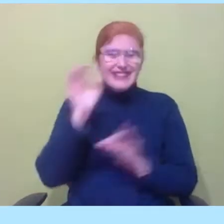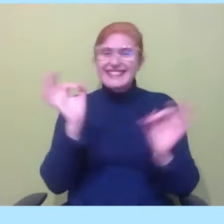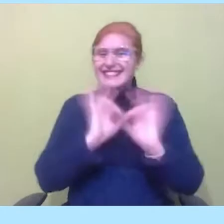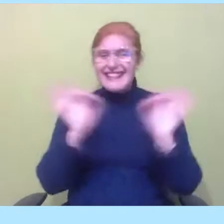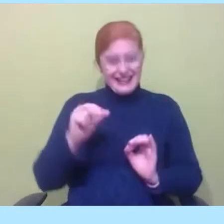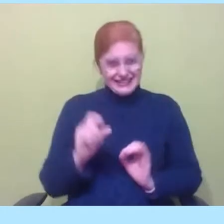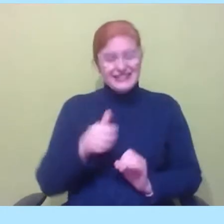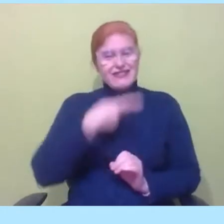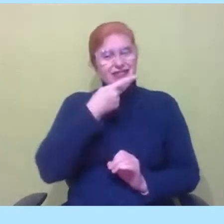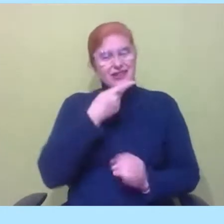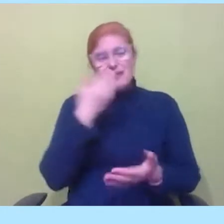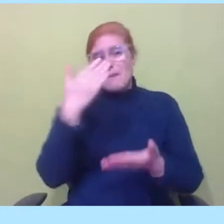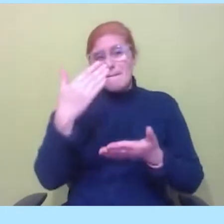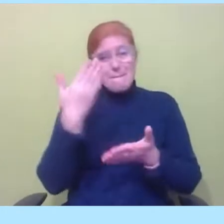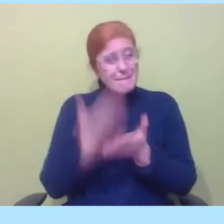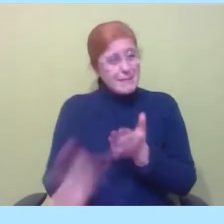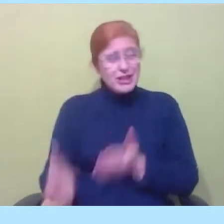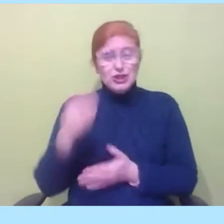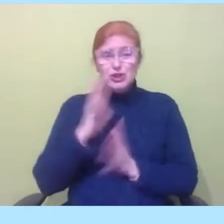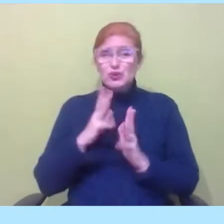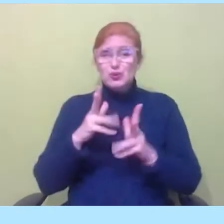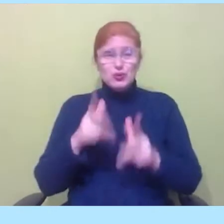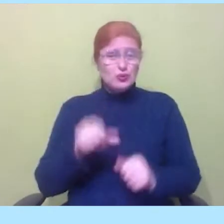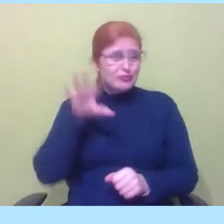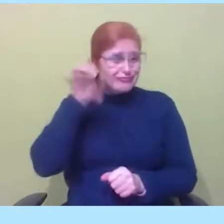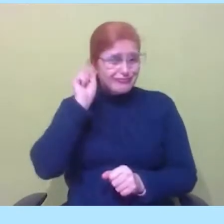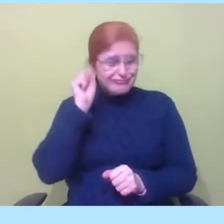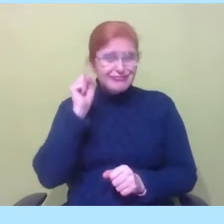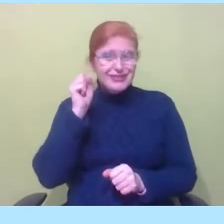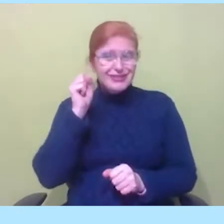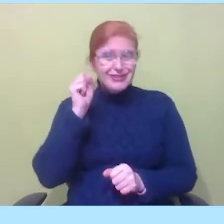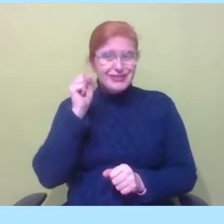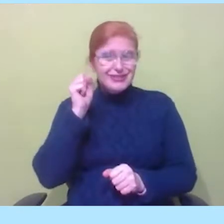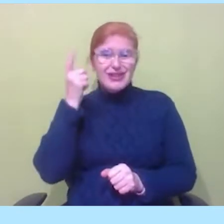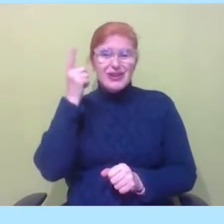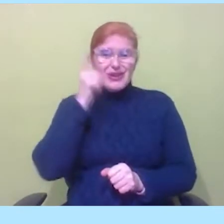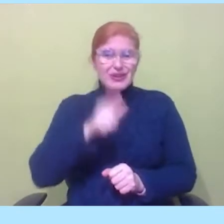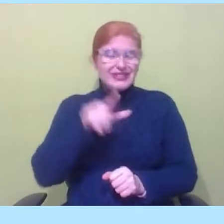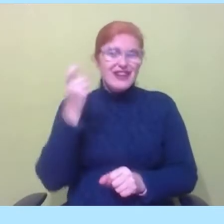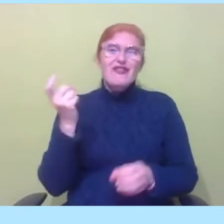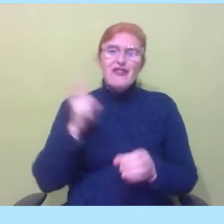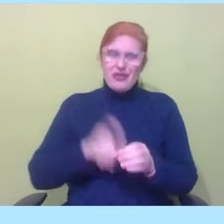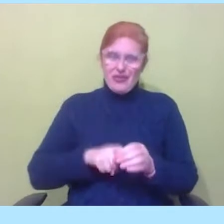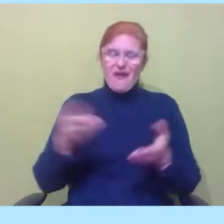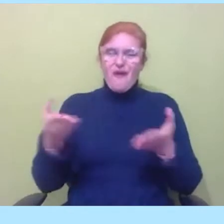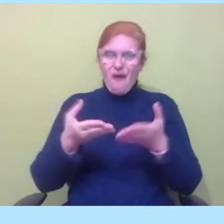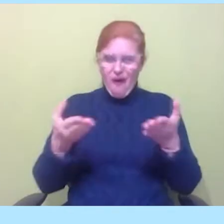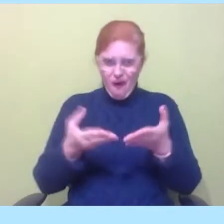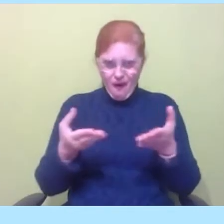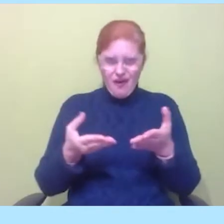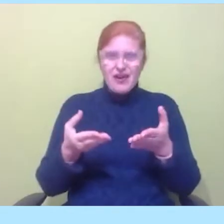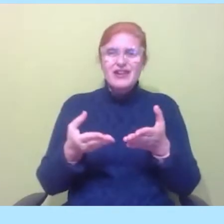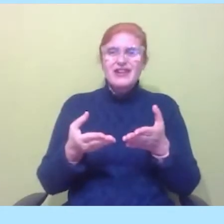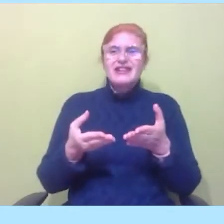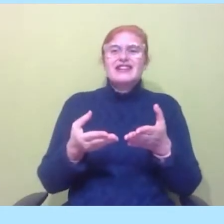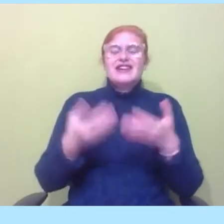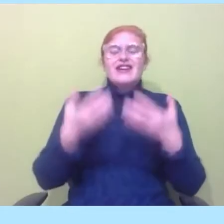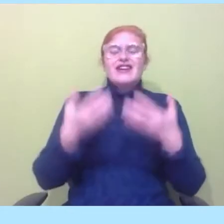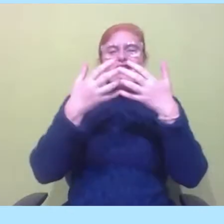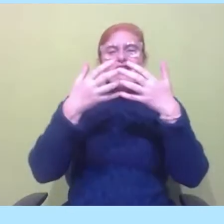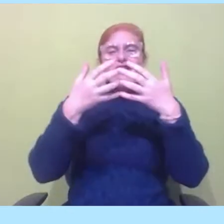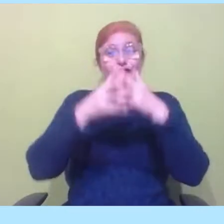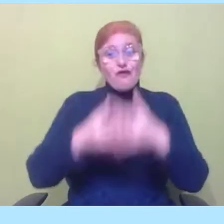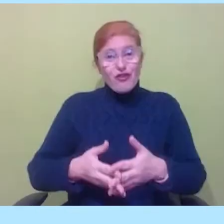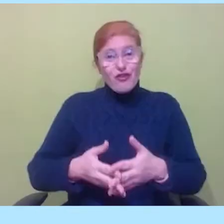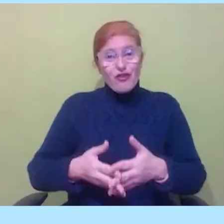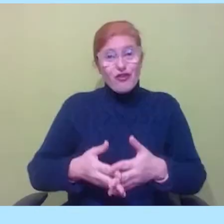tudo. Eu já consegui que meu áudio voltasse, a funcionar, porque eu entrei no chat para avisar que eu ia